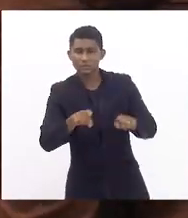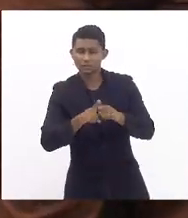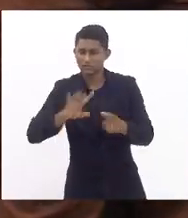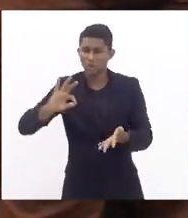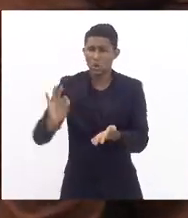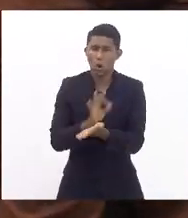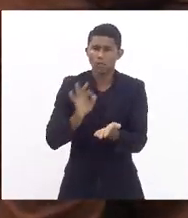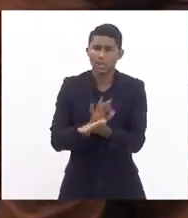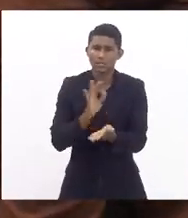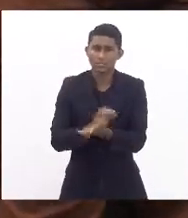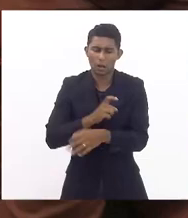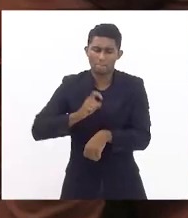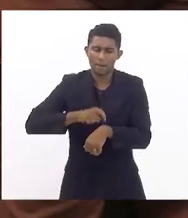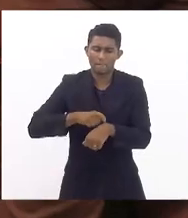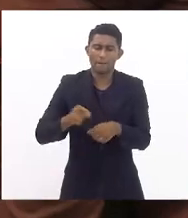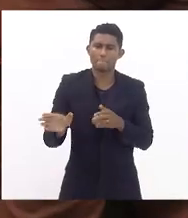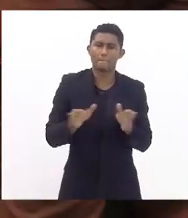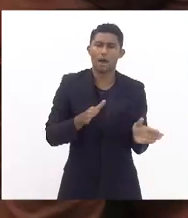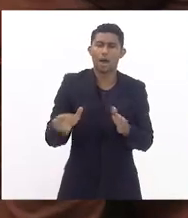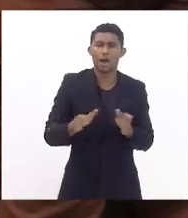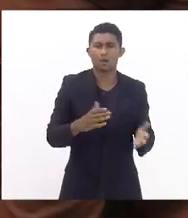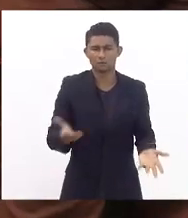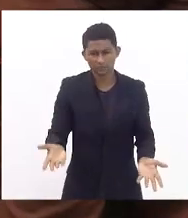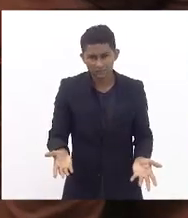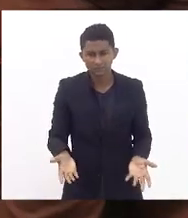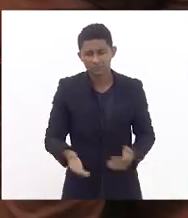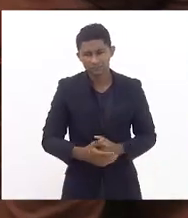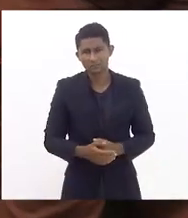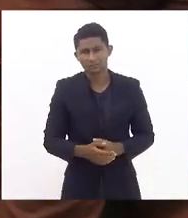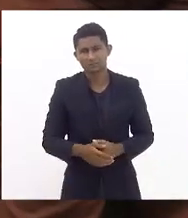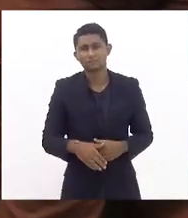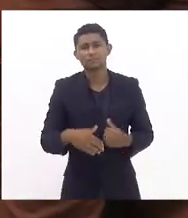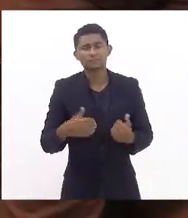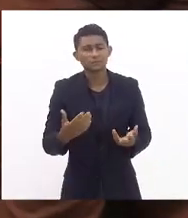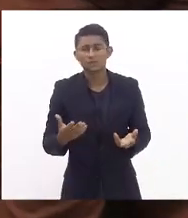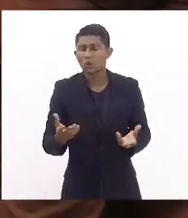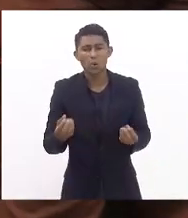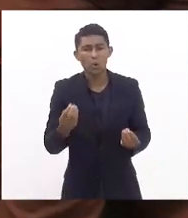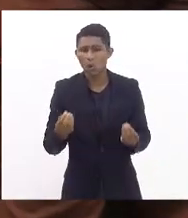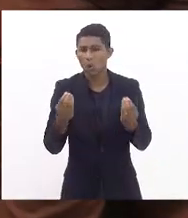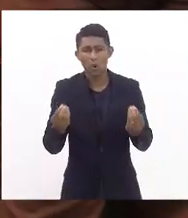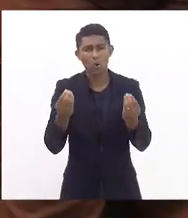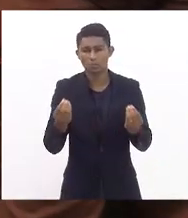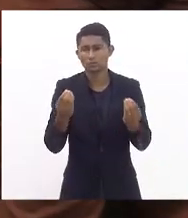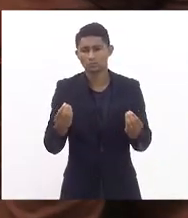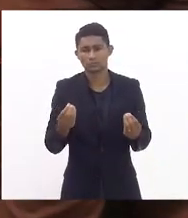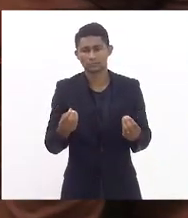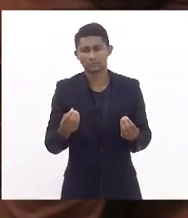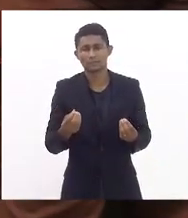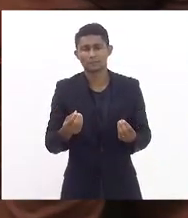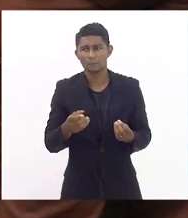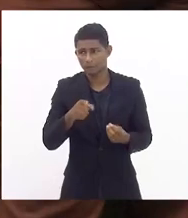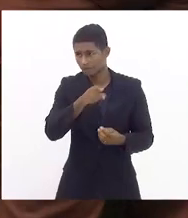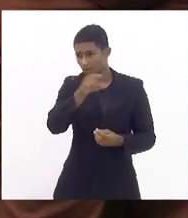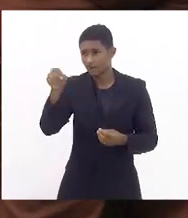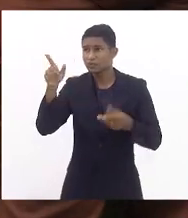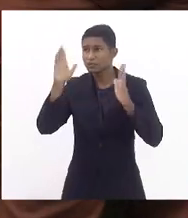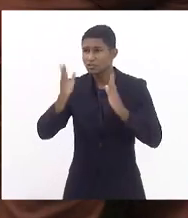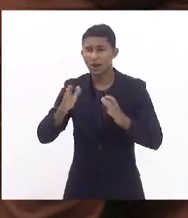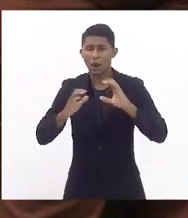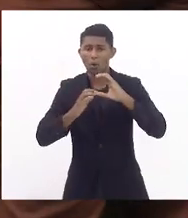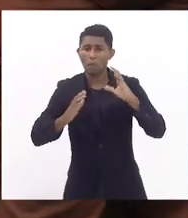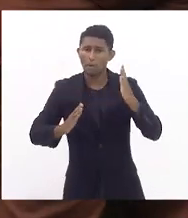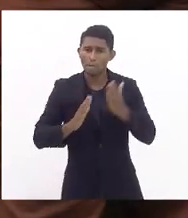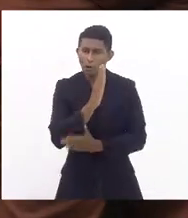por tempo determinado, portanto, contratação precária. É injustificável que haja concursados e concursadas,